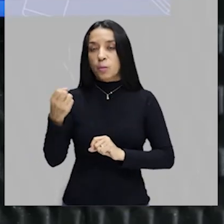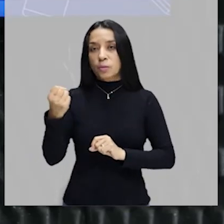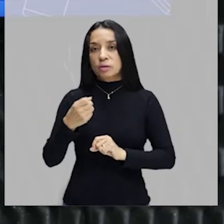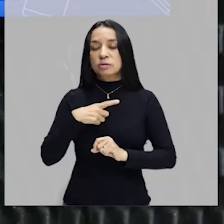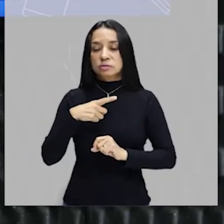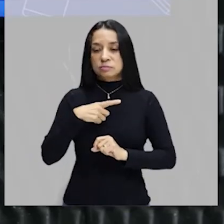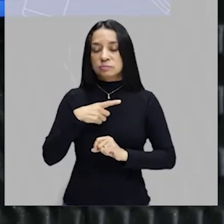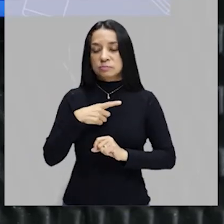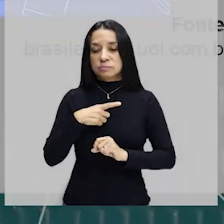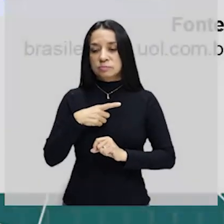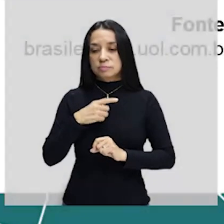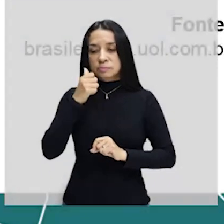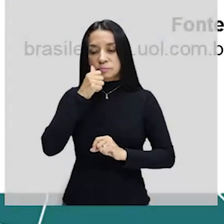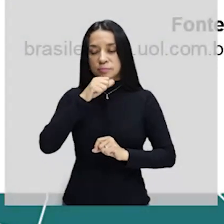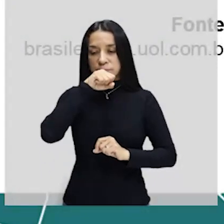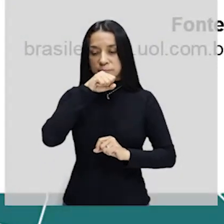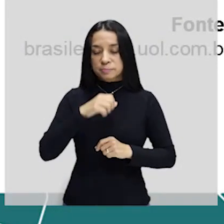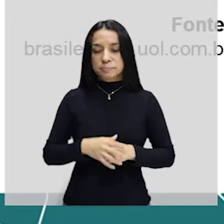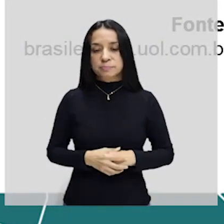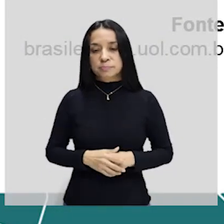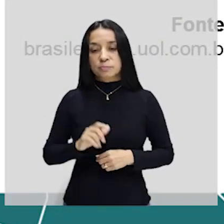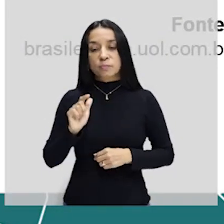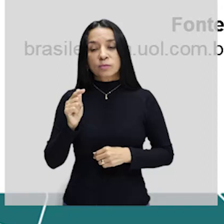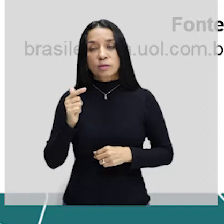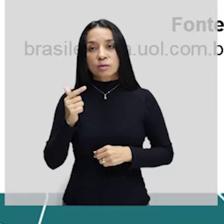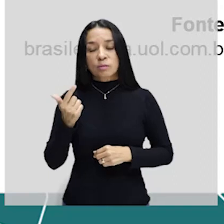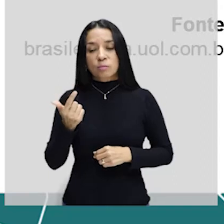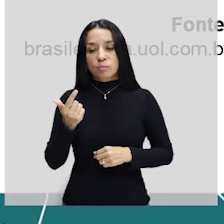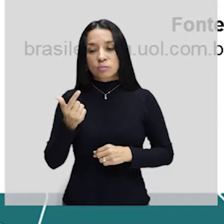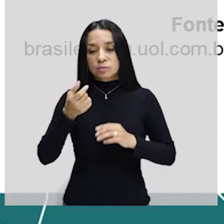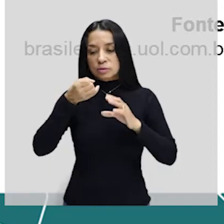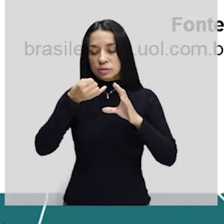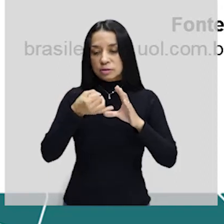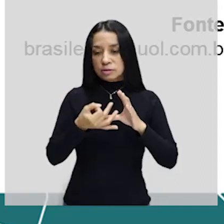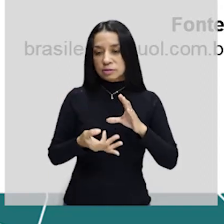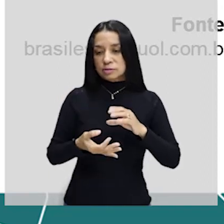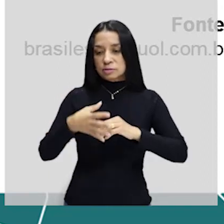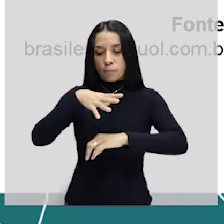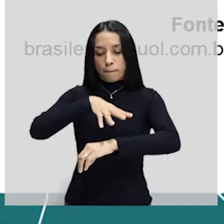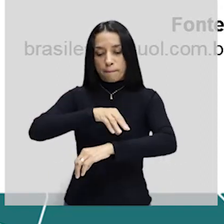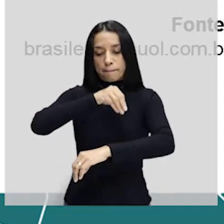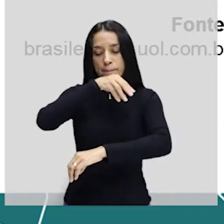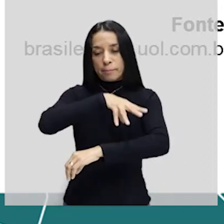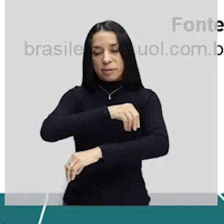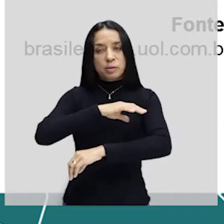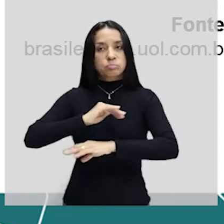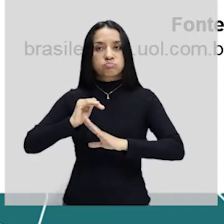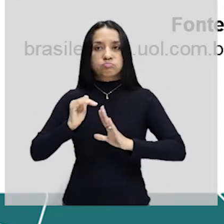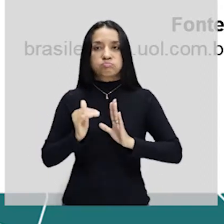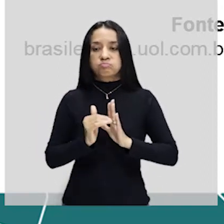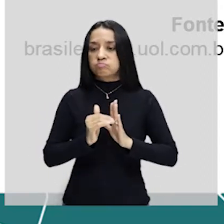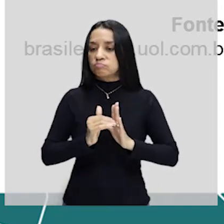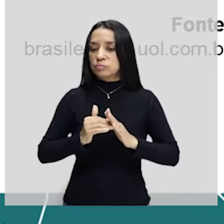mãe, ok? Outra característica típica dos mamíferos é pelos em todo o corpo, ok? É uma característica típica dos